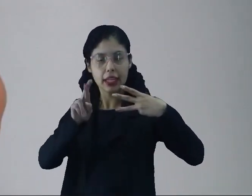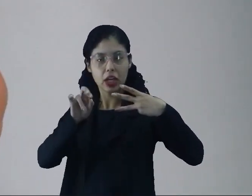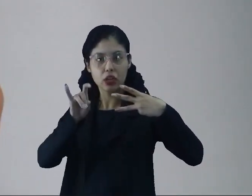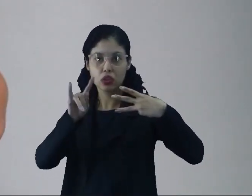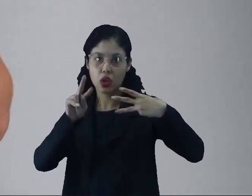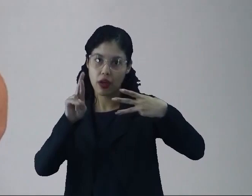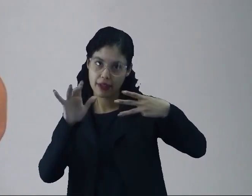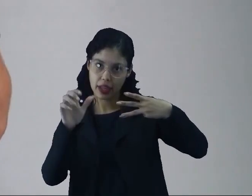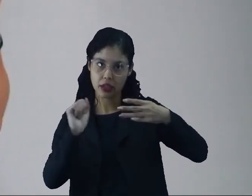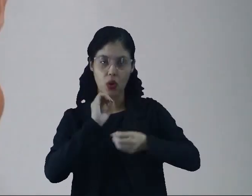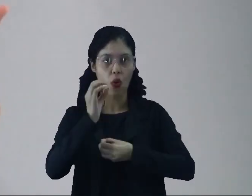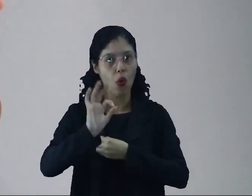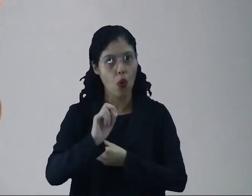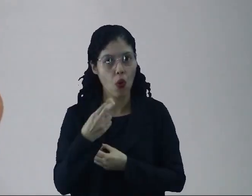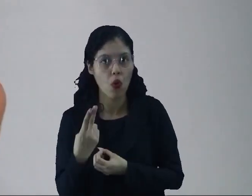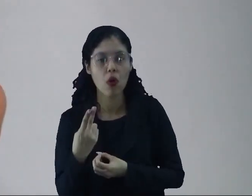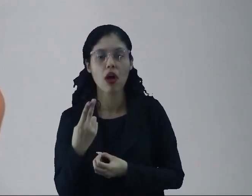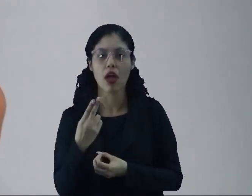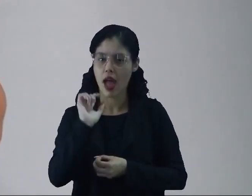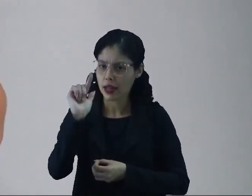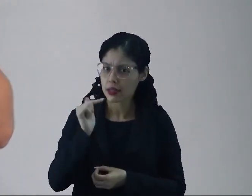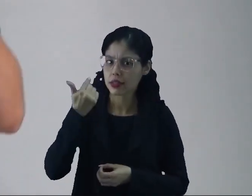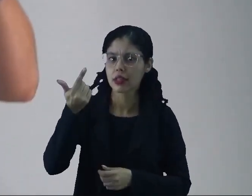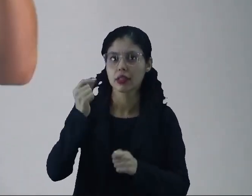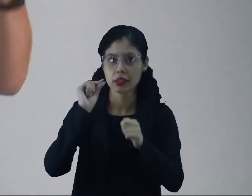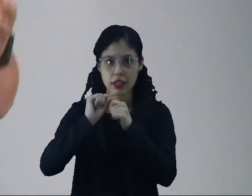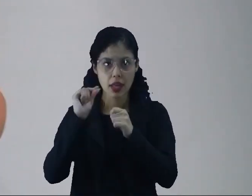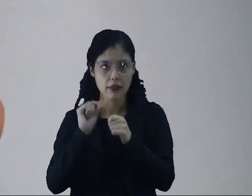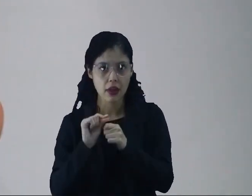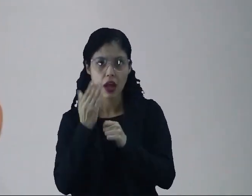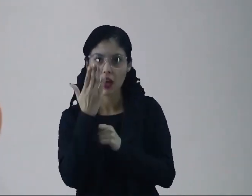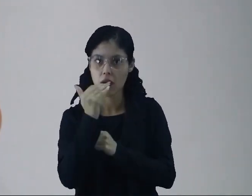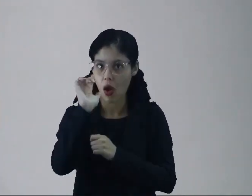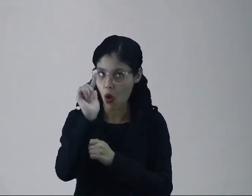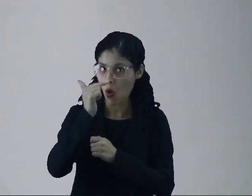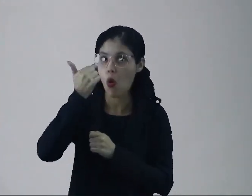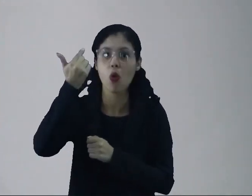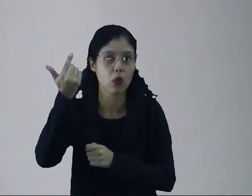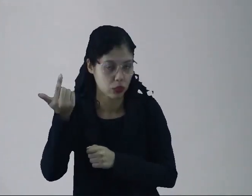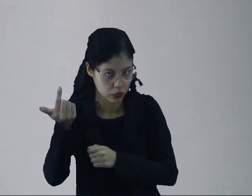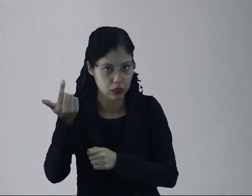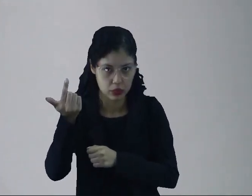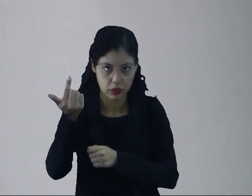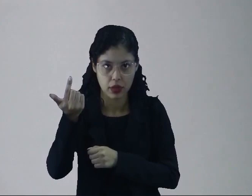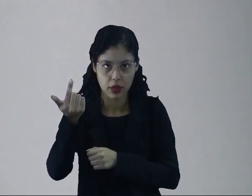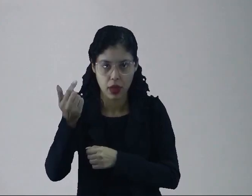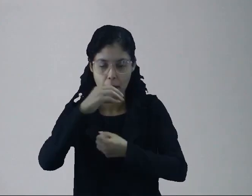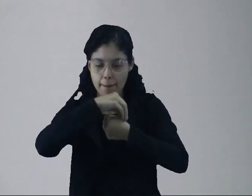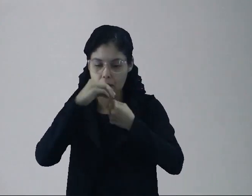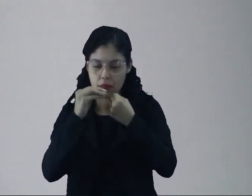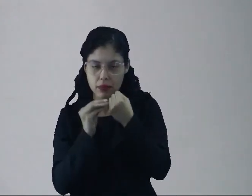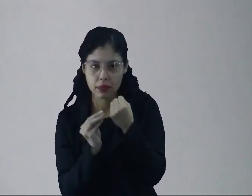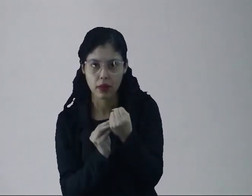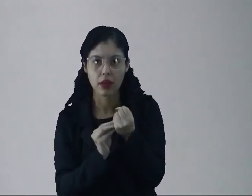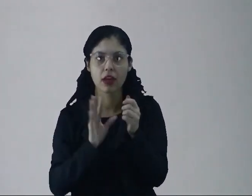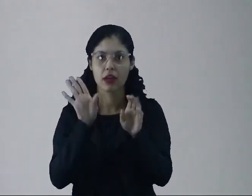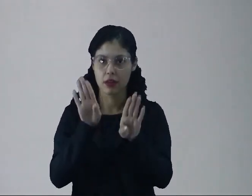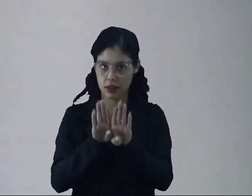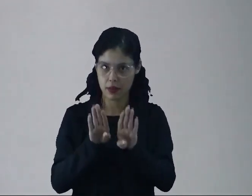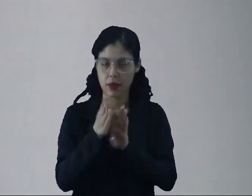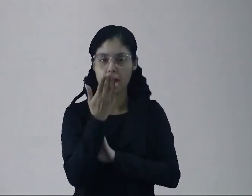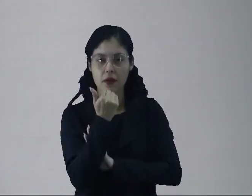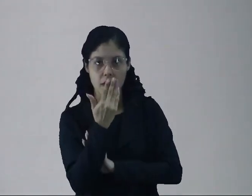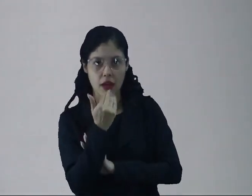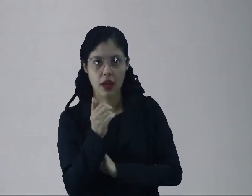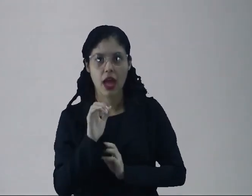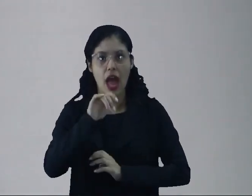heterotróficas ou organismos euterotróficos são aqueles que vão consumir outros organismos ou moléculas para poder se alimentar.